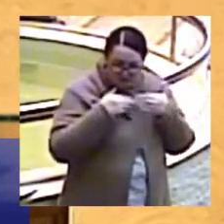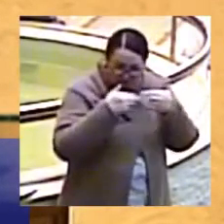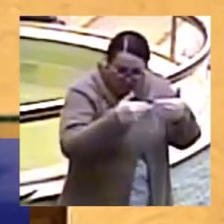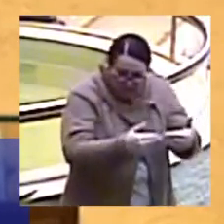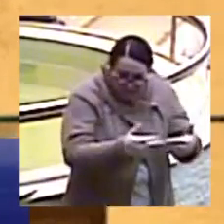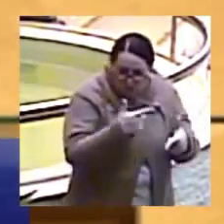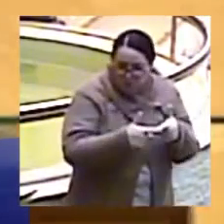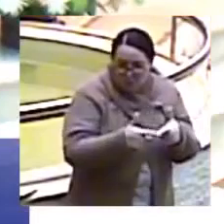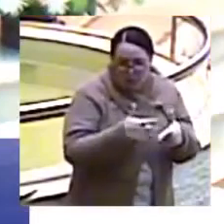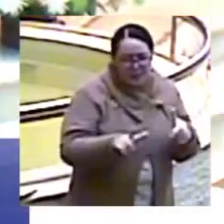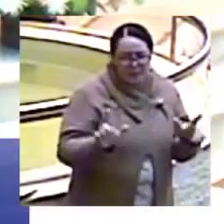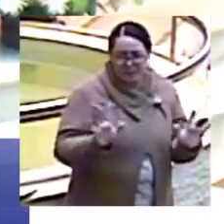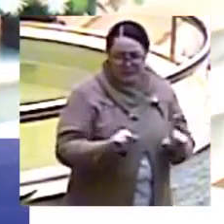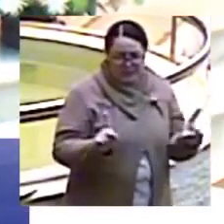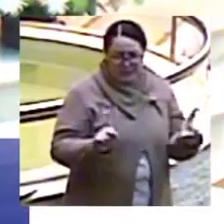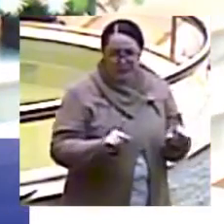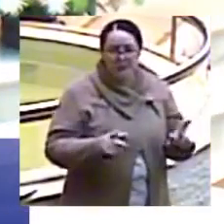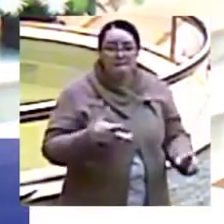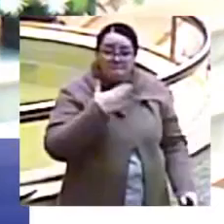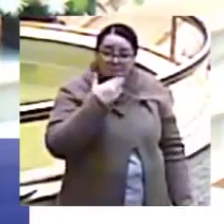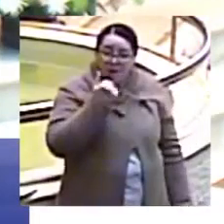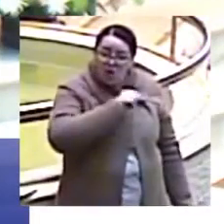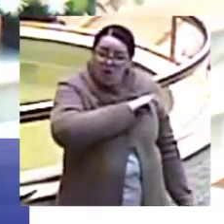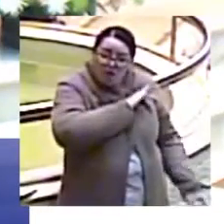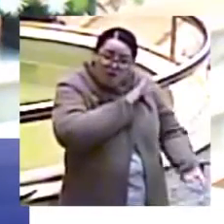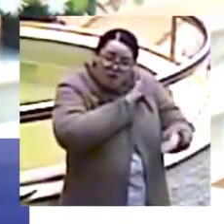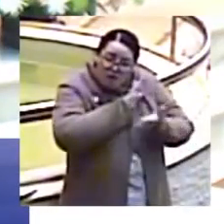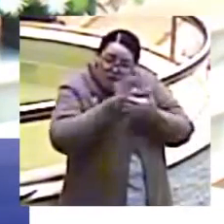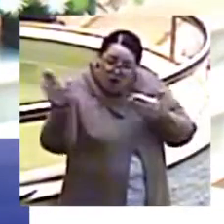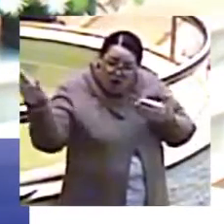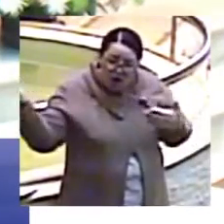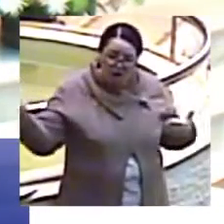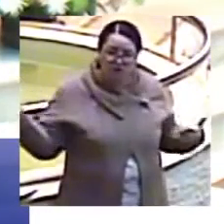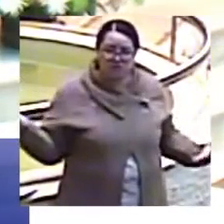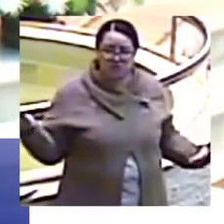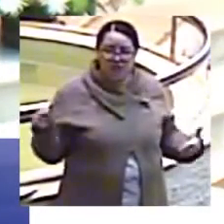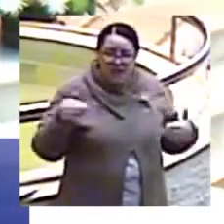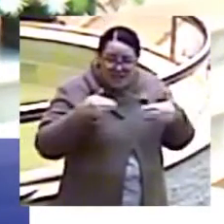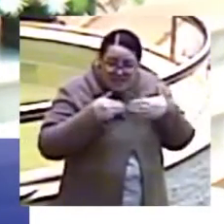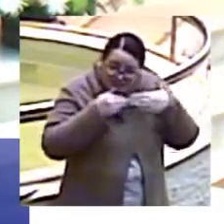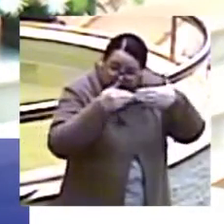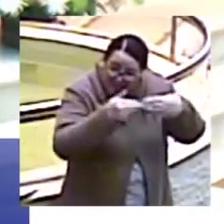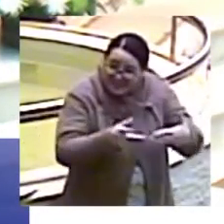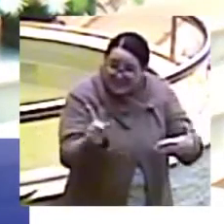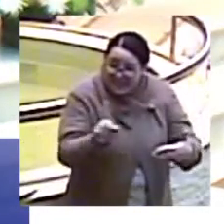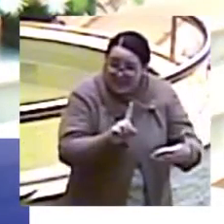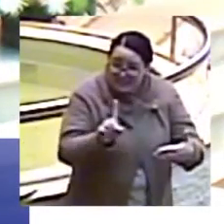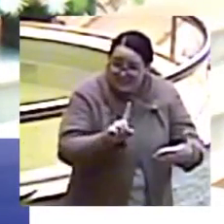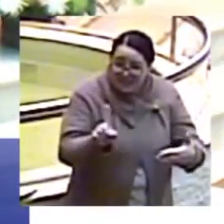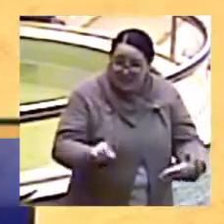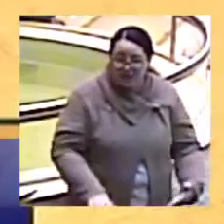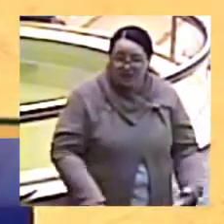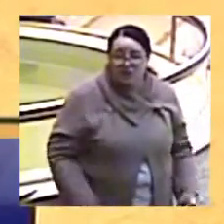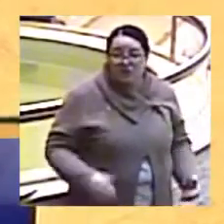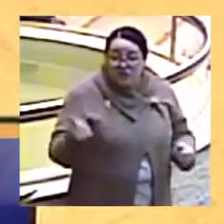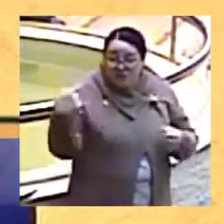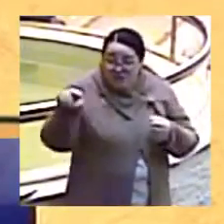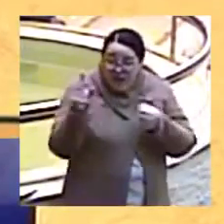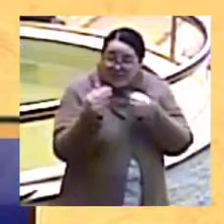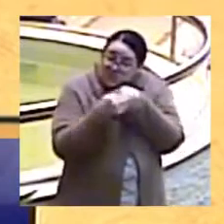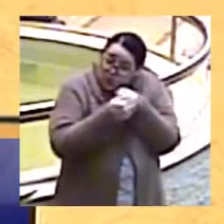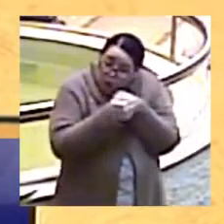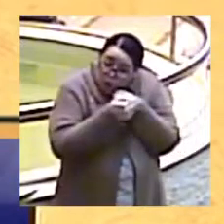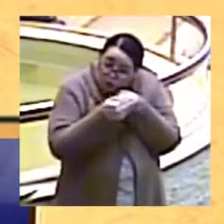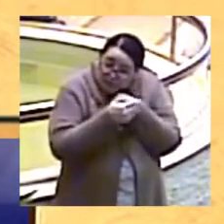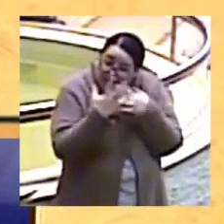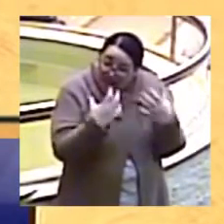A melhor coisa, é você cair fora. A melhor coisa, é você se esconder, é você aceitar, o